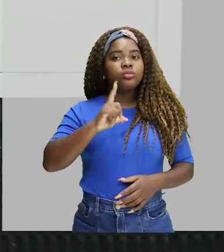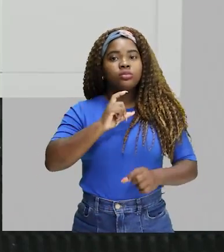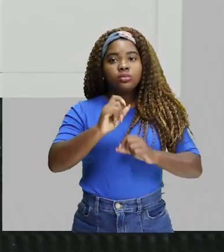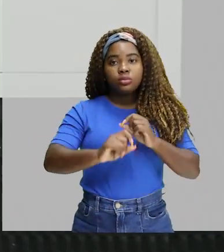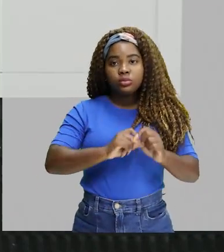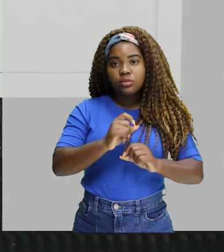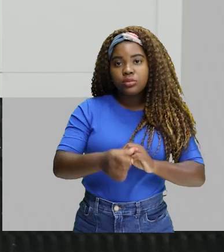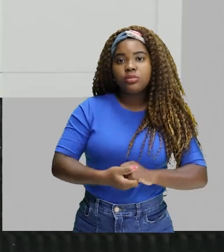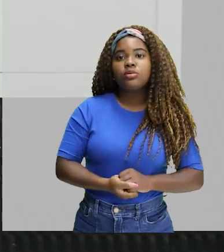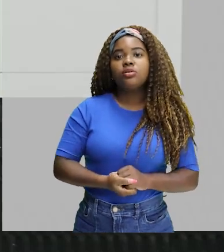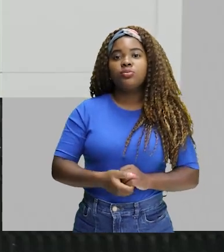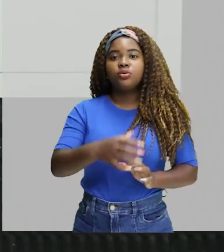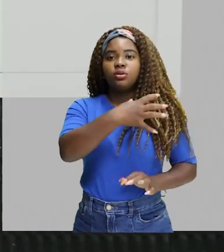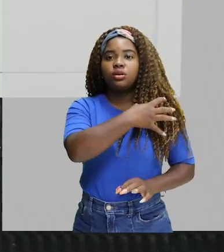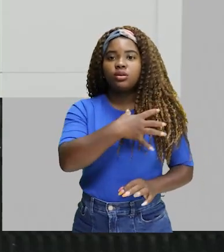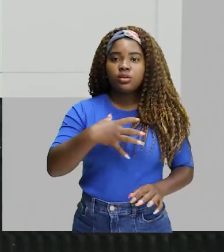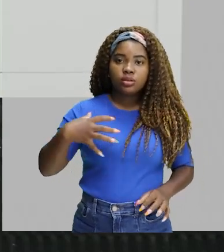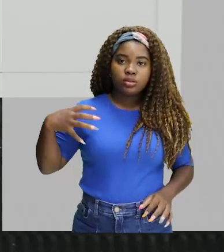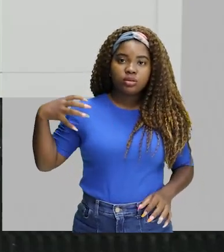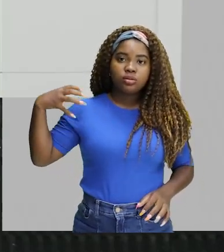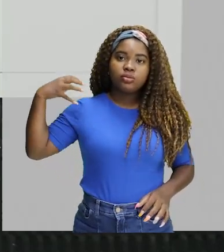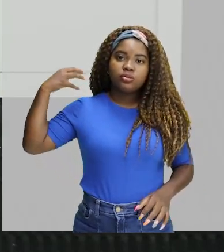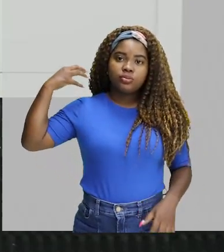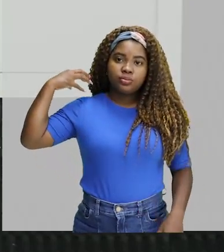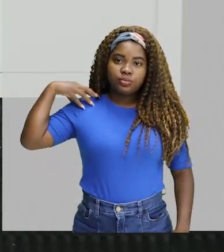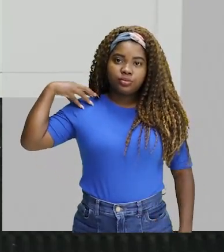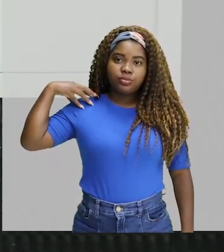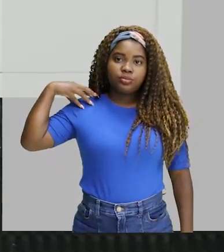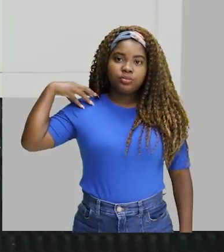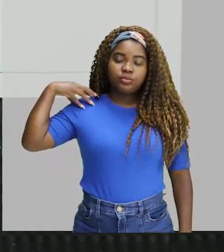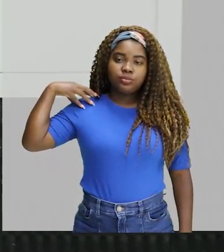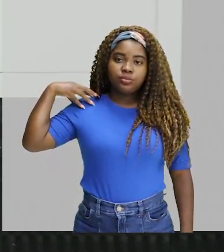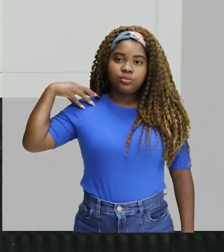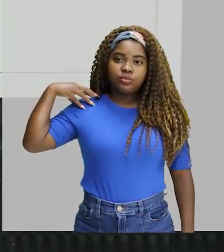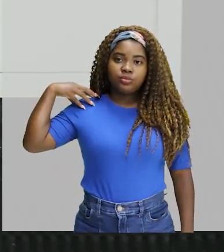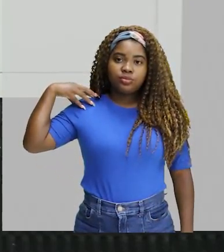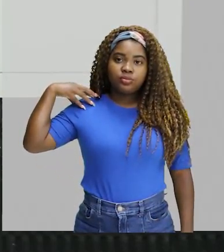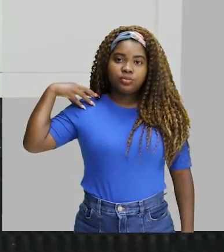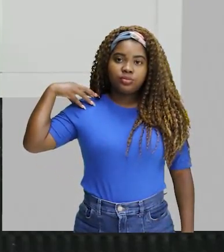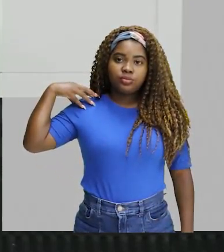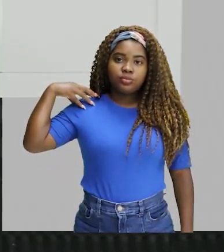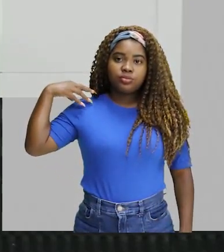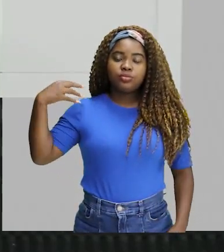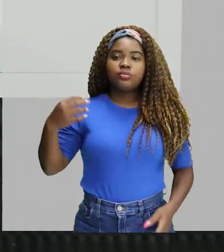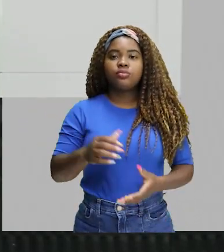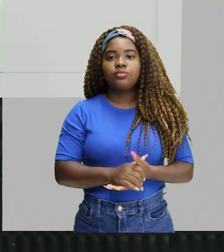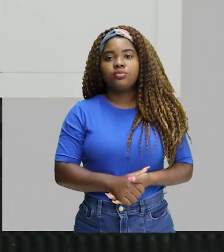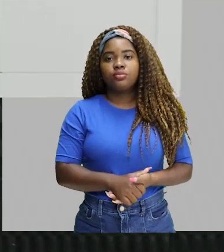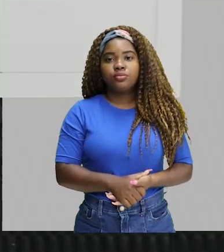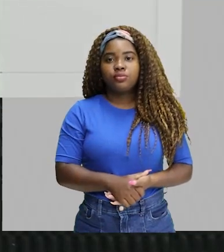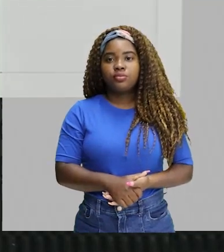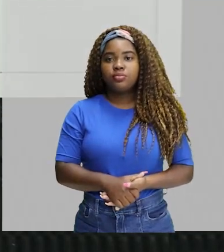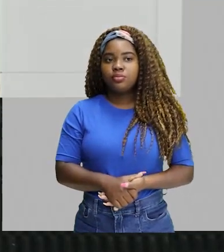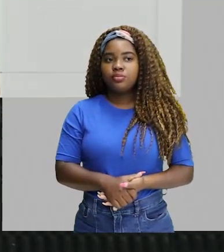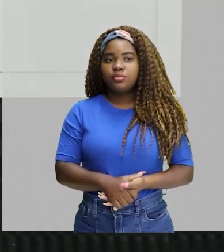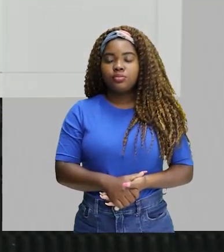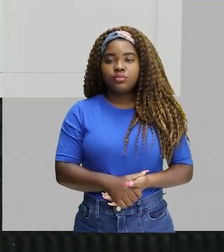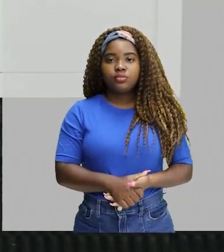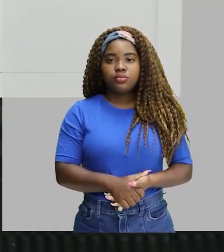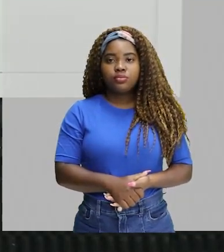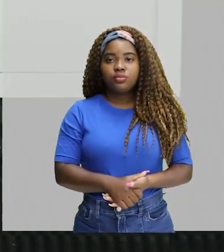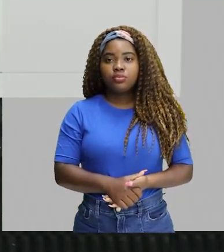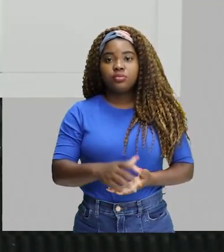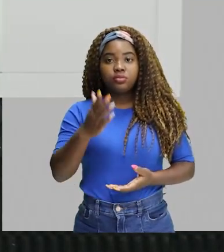apelidado de Ombros Largos, e que vocês conhecem como Platão, ok? Bom, nós sabemos